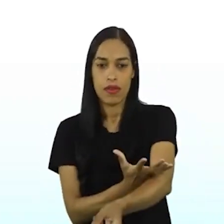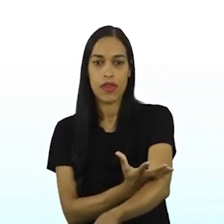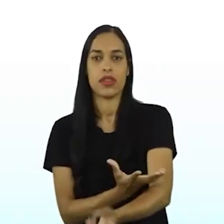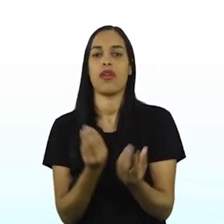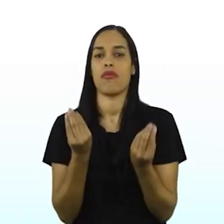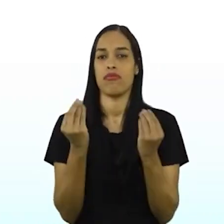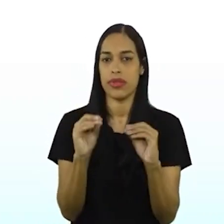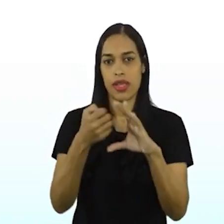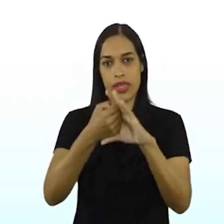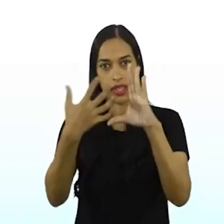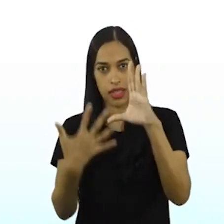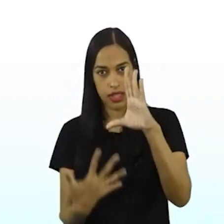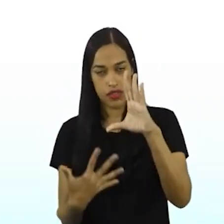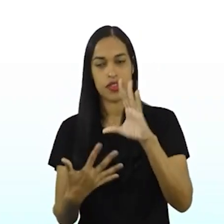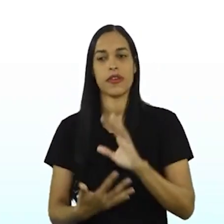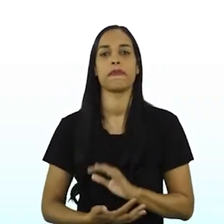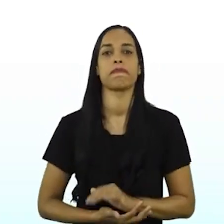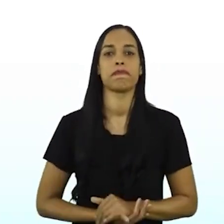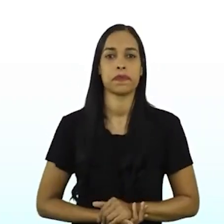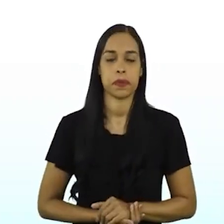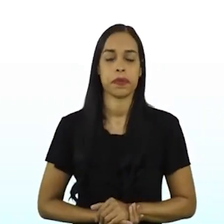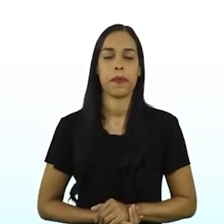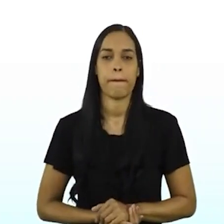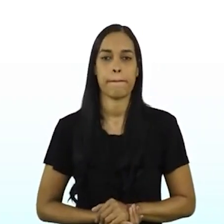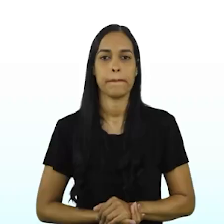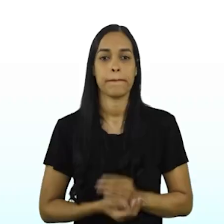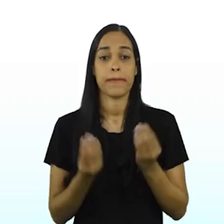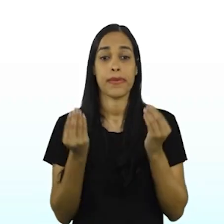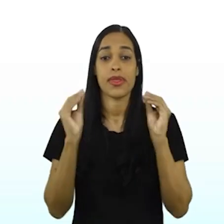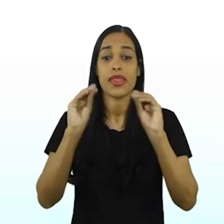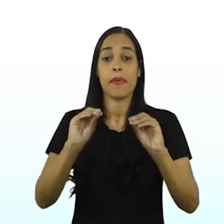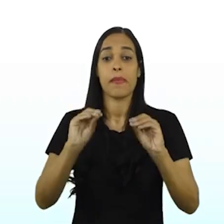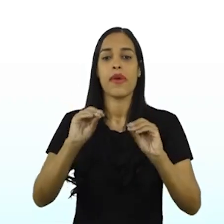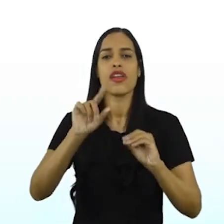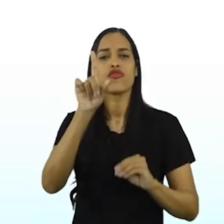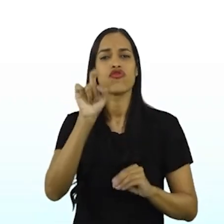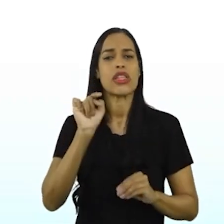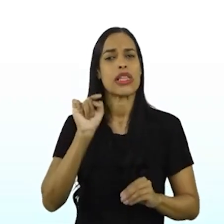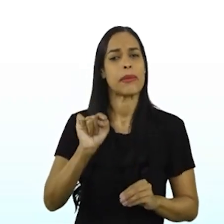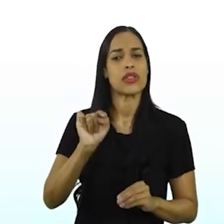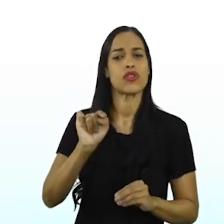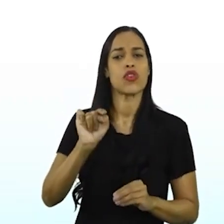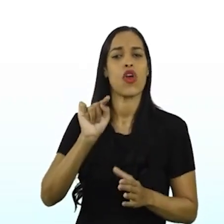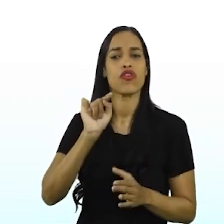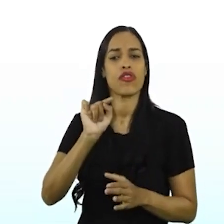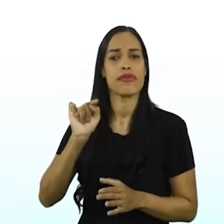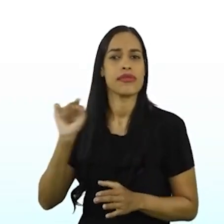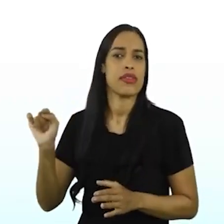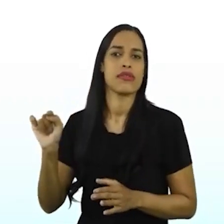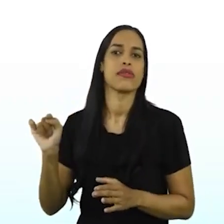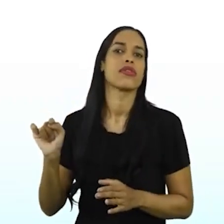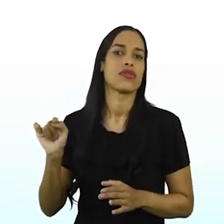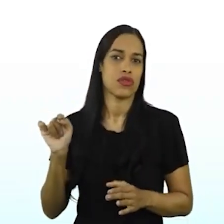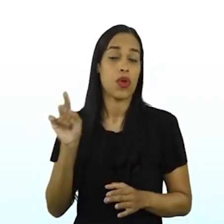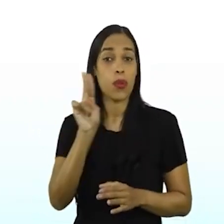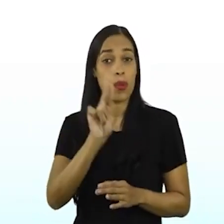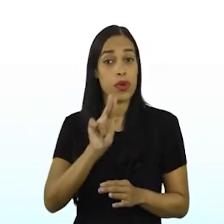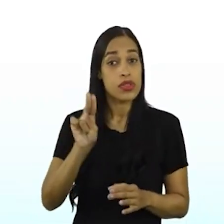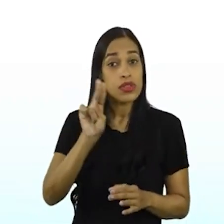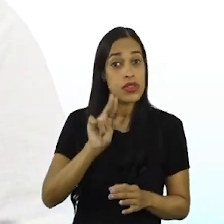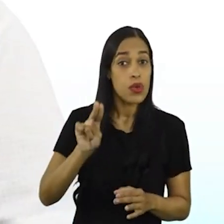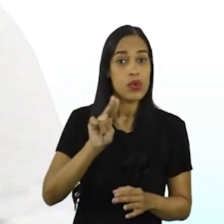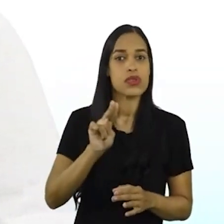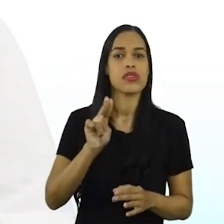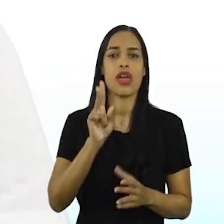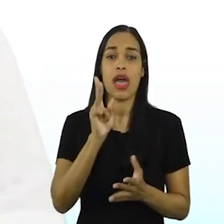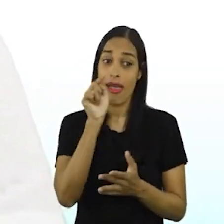expressiva. Ok? E coloquei também o emprego de exclamações e reticências. Então, quando se usa